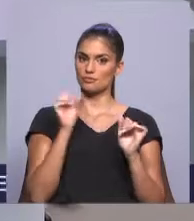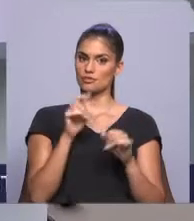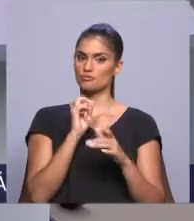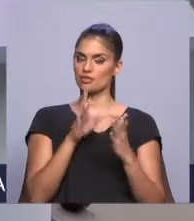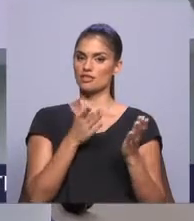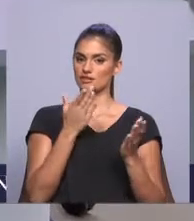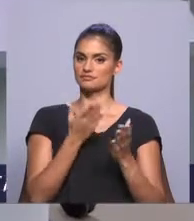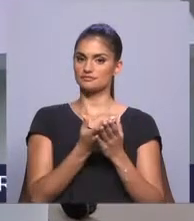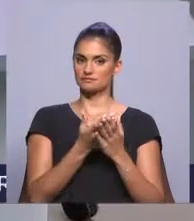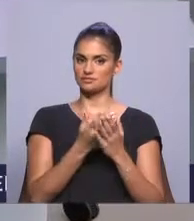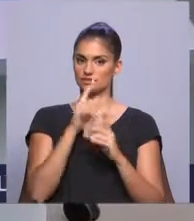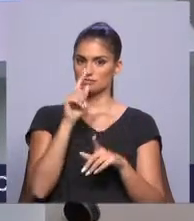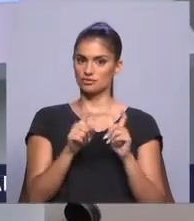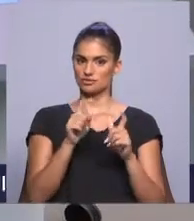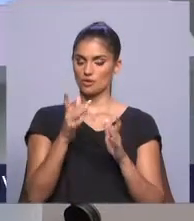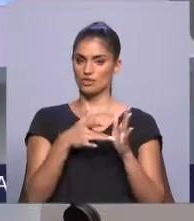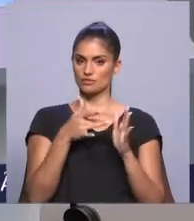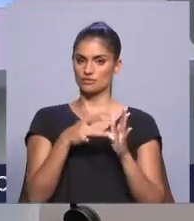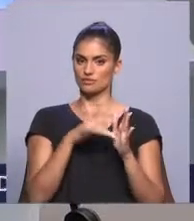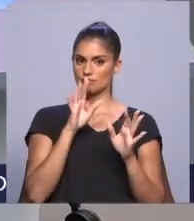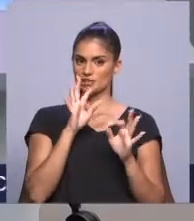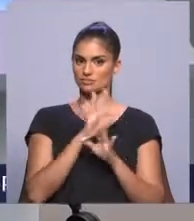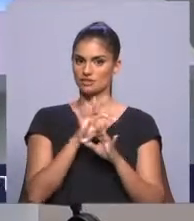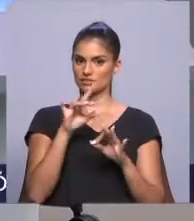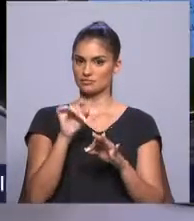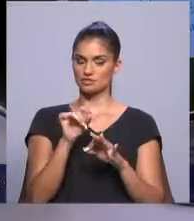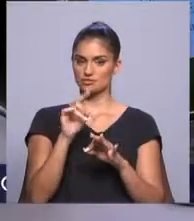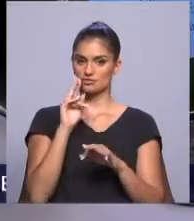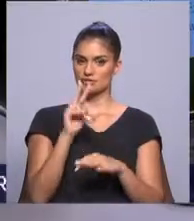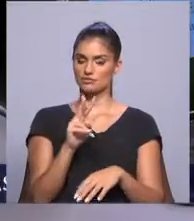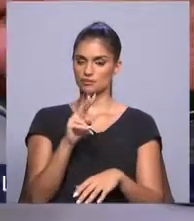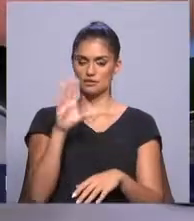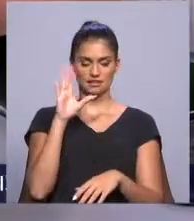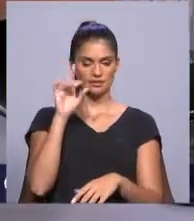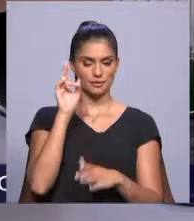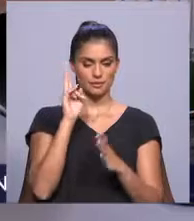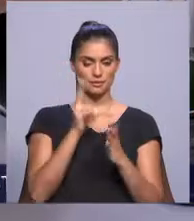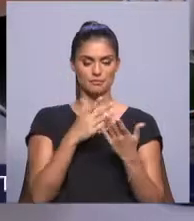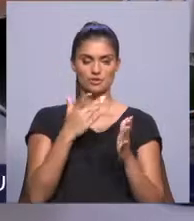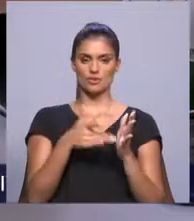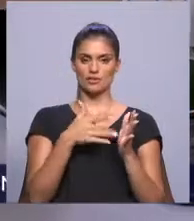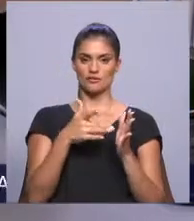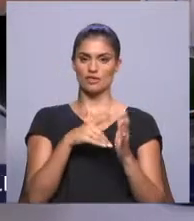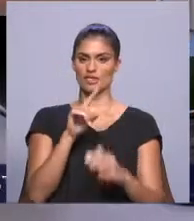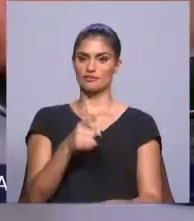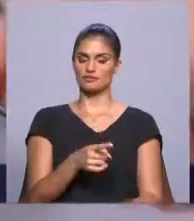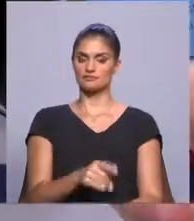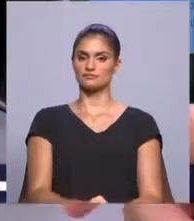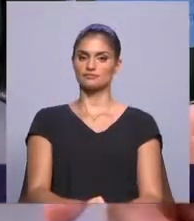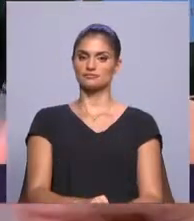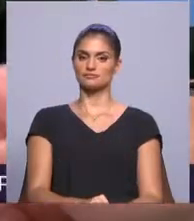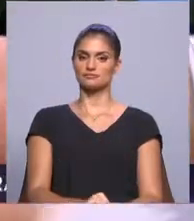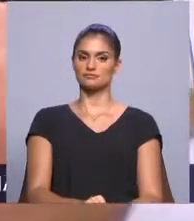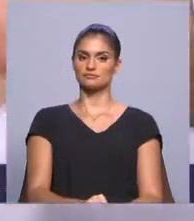provocar na própria humanidade. É um livro também extraordinário, não se lê numa tarde, mas de qualquer forma é um livro que merece